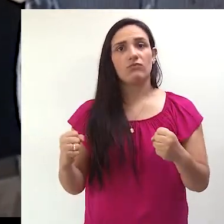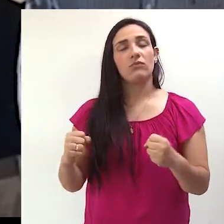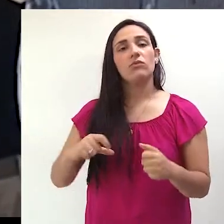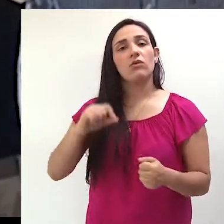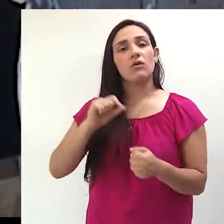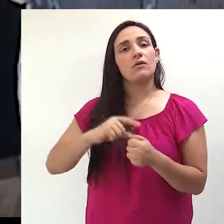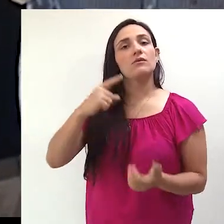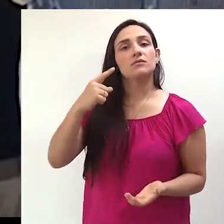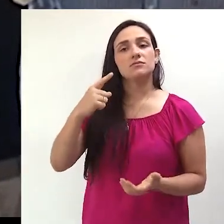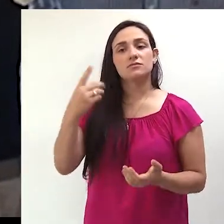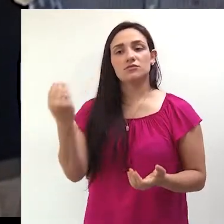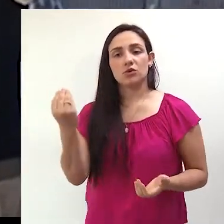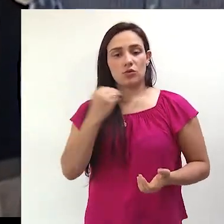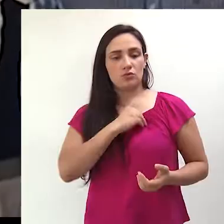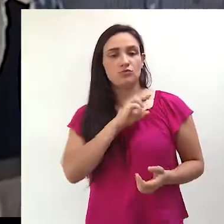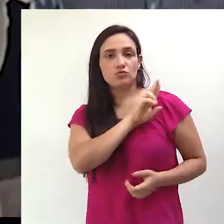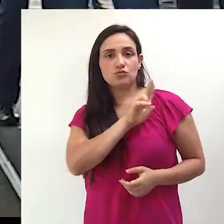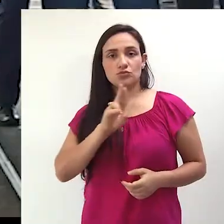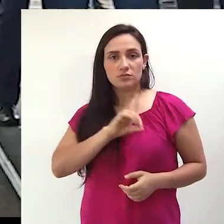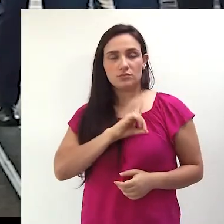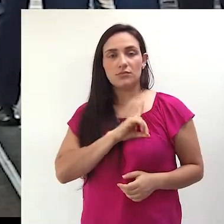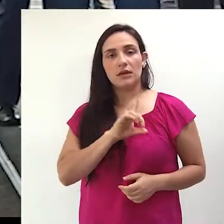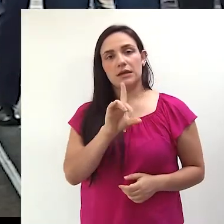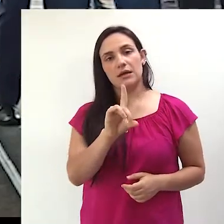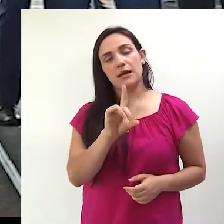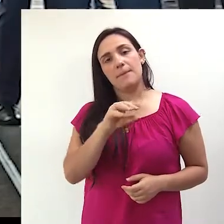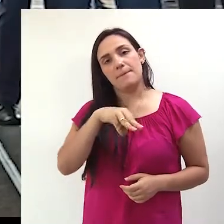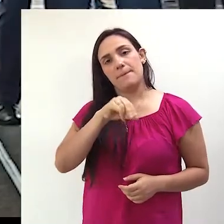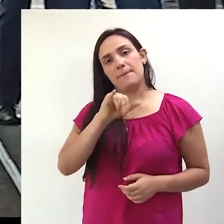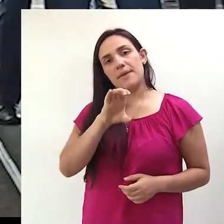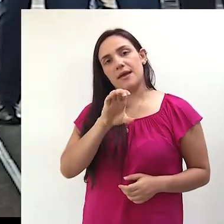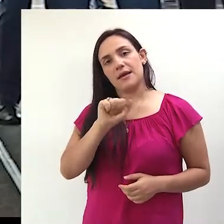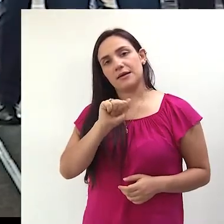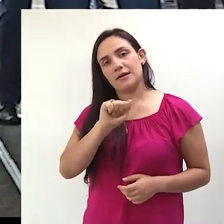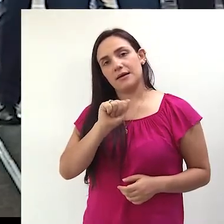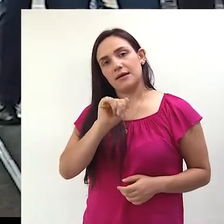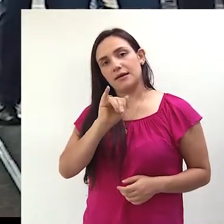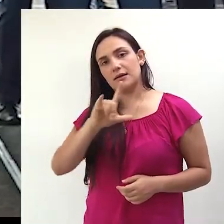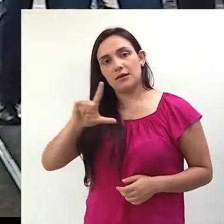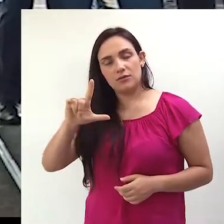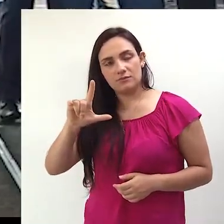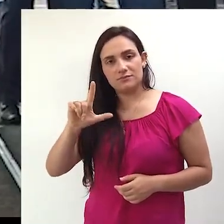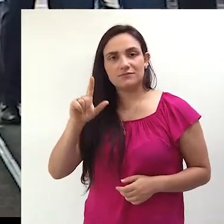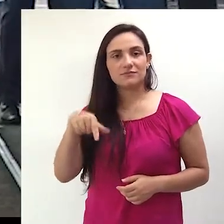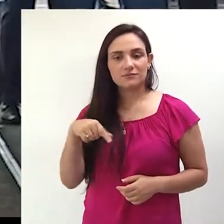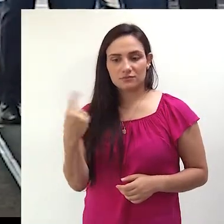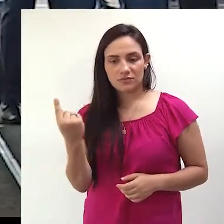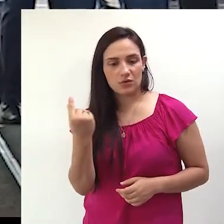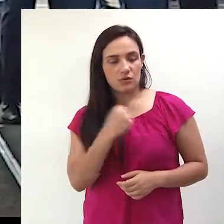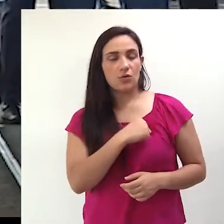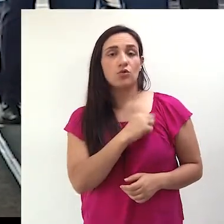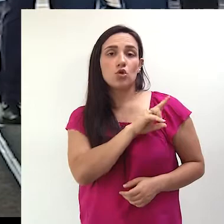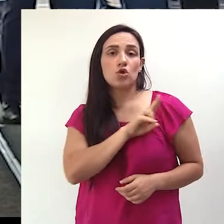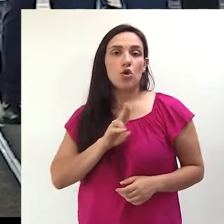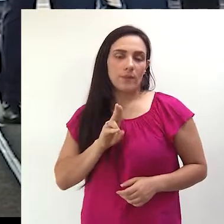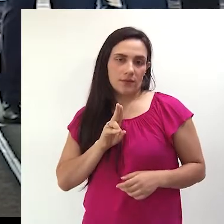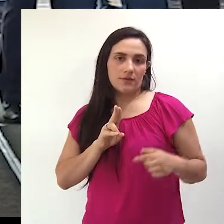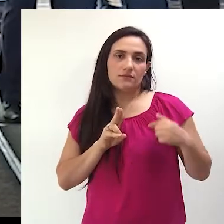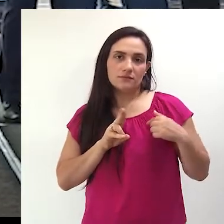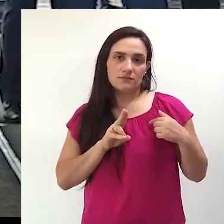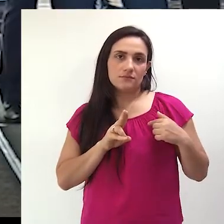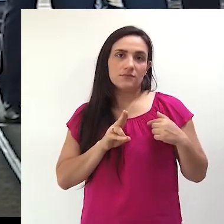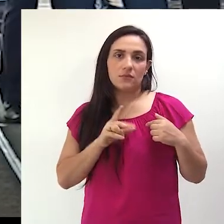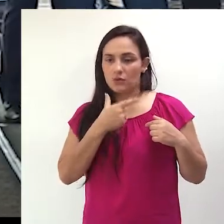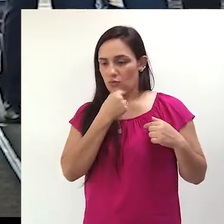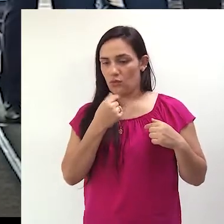Micael Alessandro Gouveia Faria. Essa homenagem é uma forma, sim, de eternizar